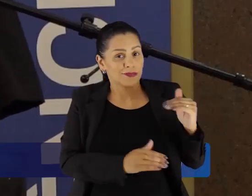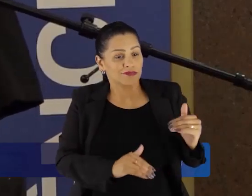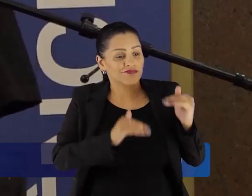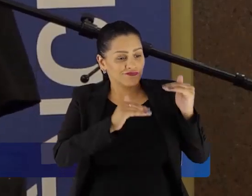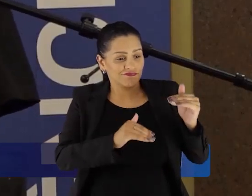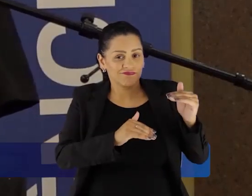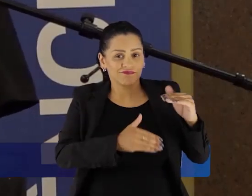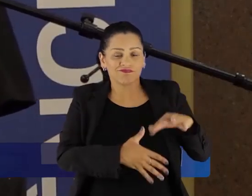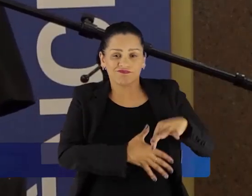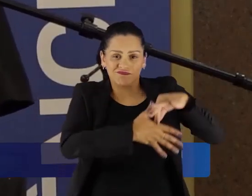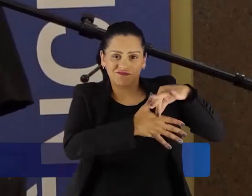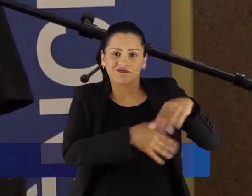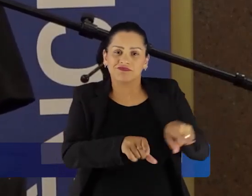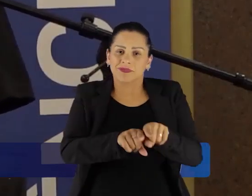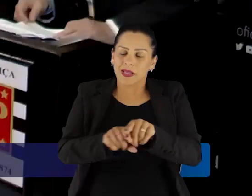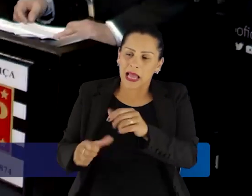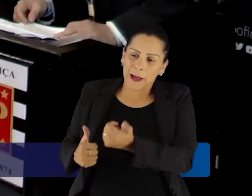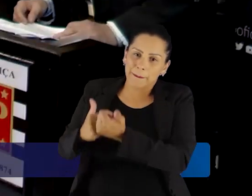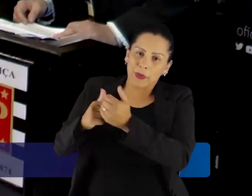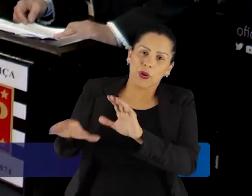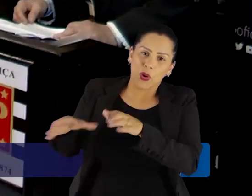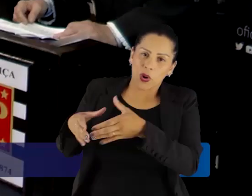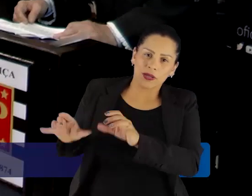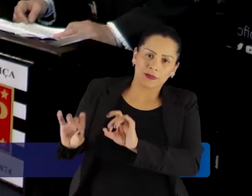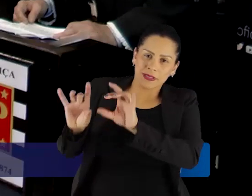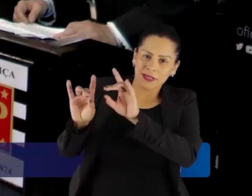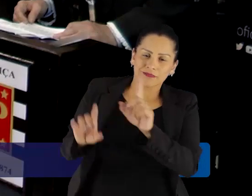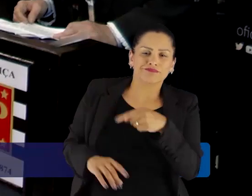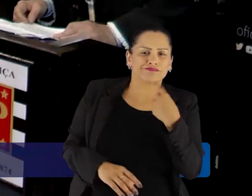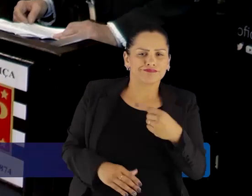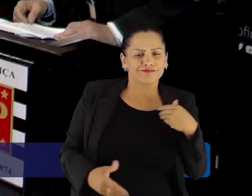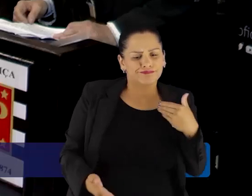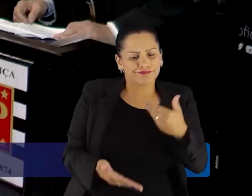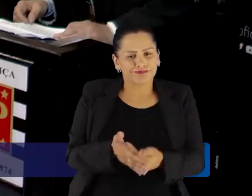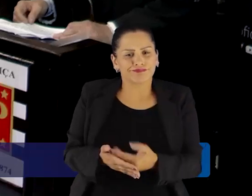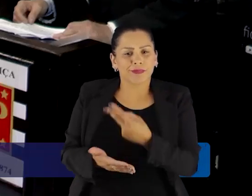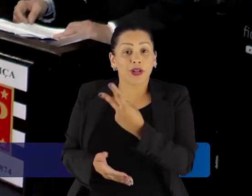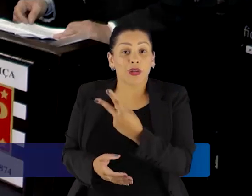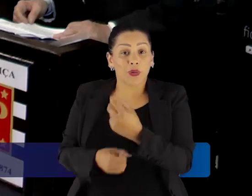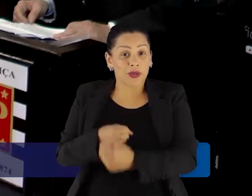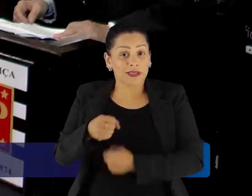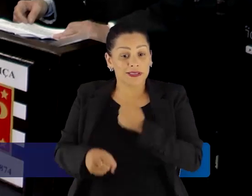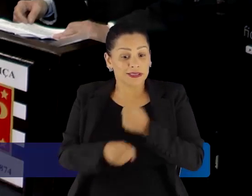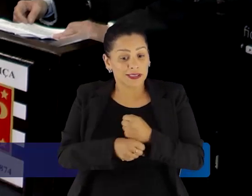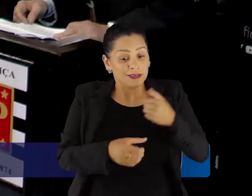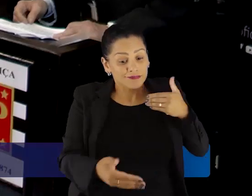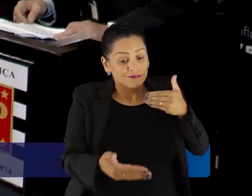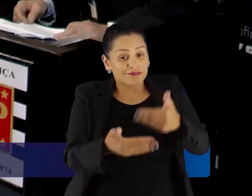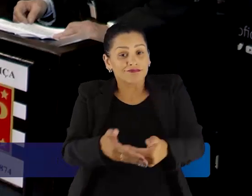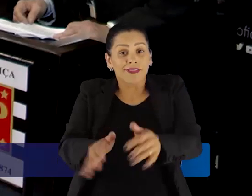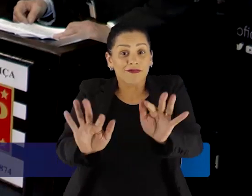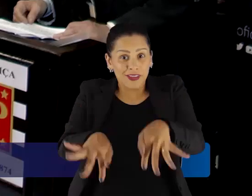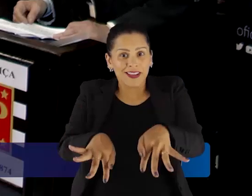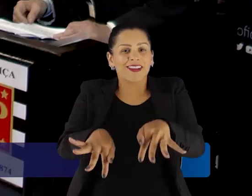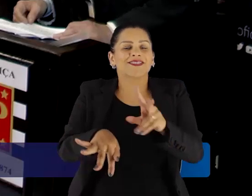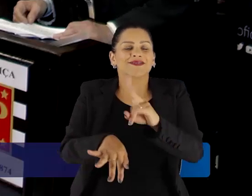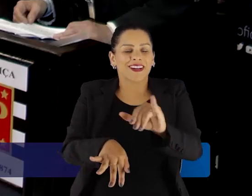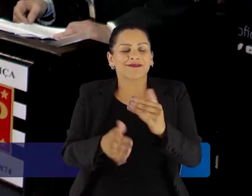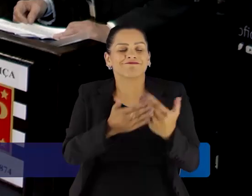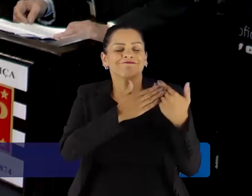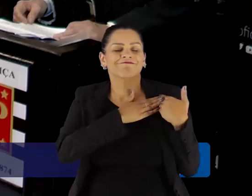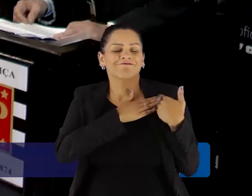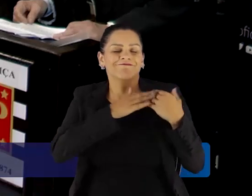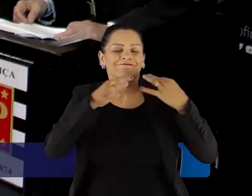o apoio do colendo órgão especial chegaremos ao término do atual biênio com a certeza do dever cumprido